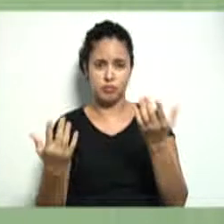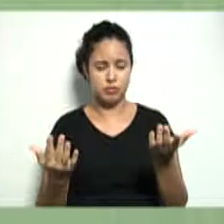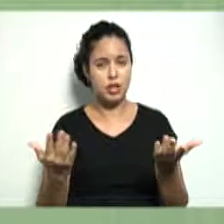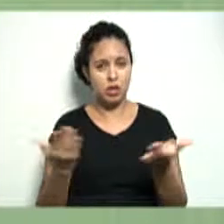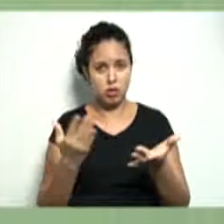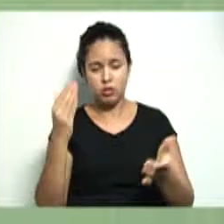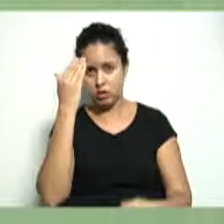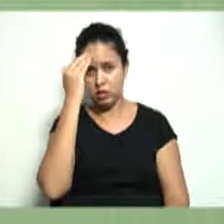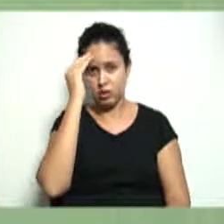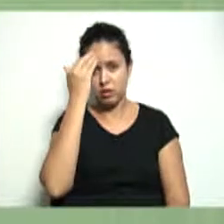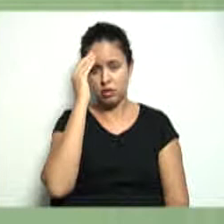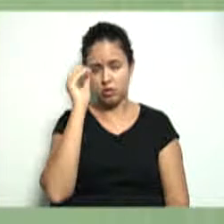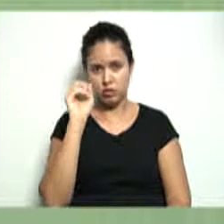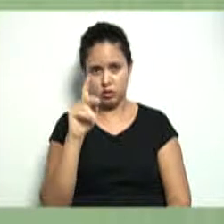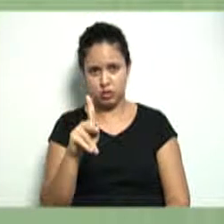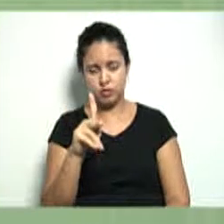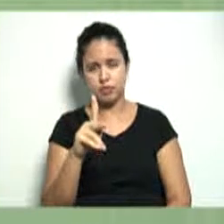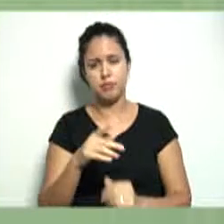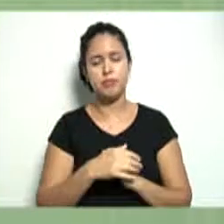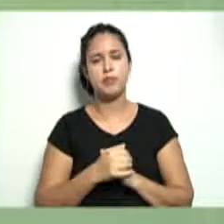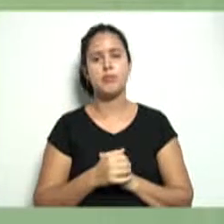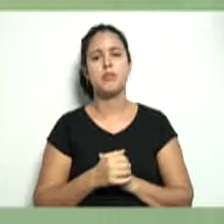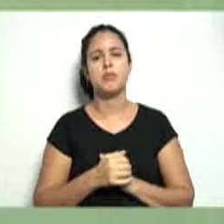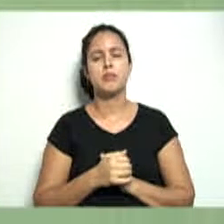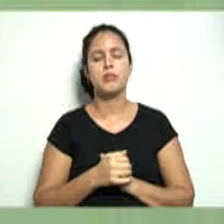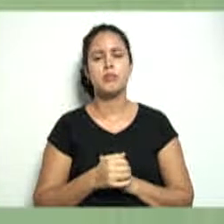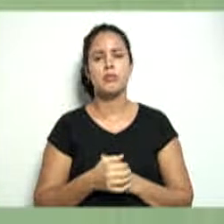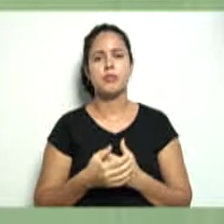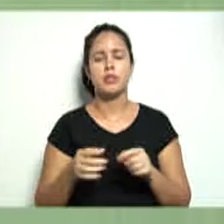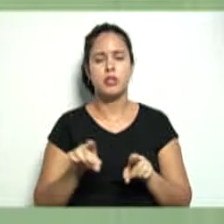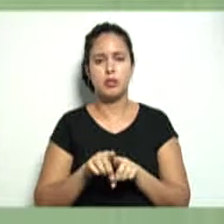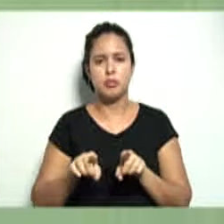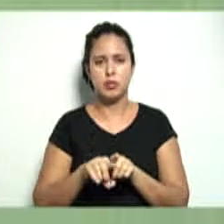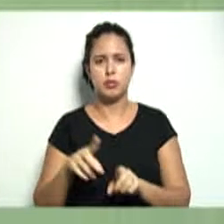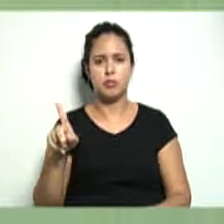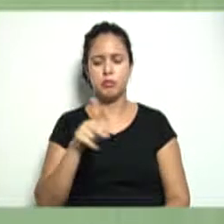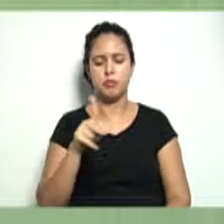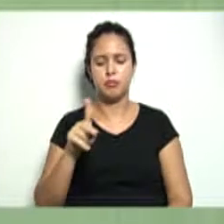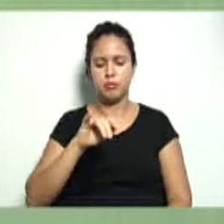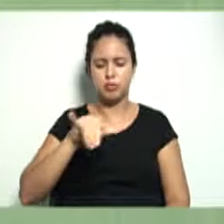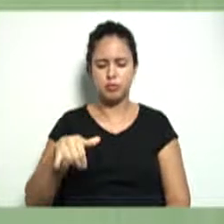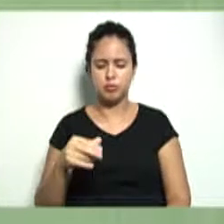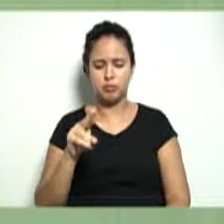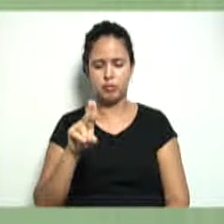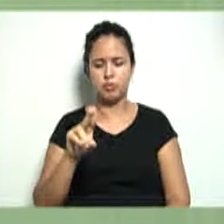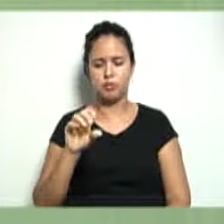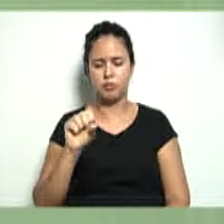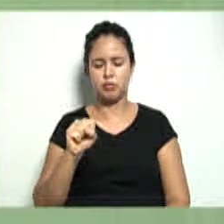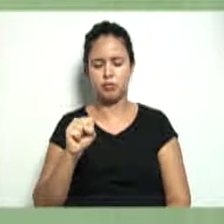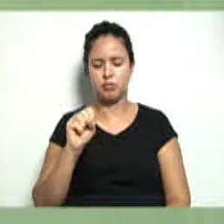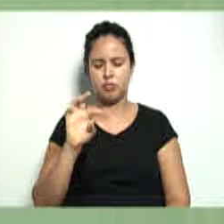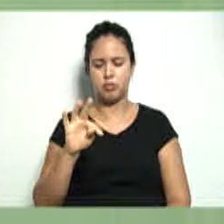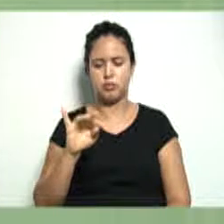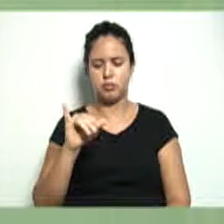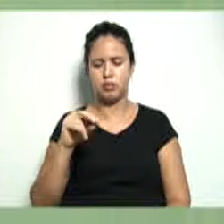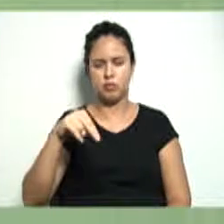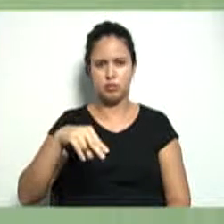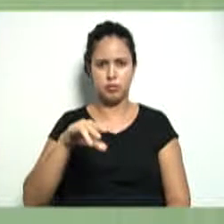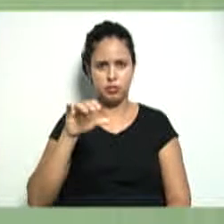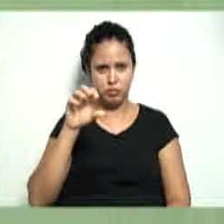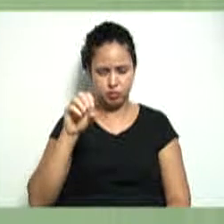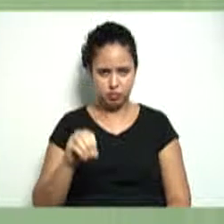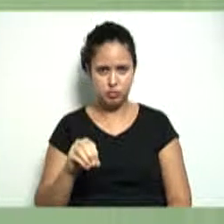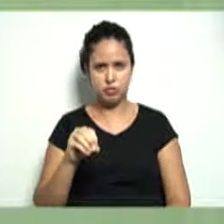entendeu, manda a pergunta. O professor Justino Ferreira informou que marcaram lá com ele a letra D.